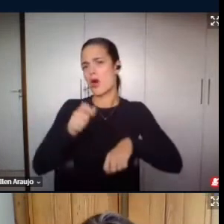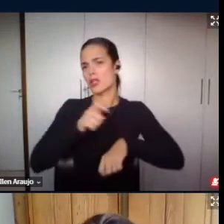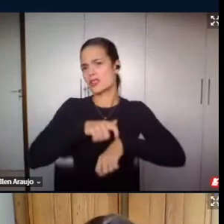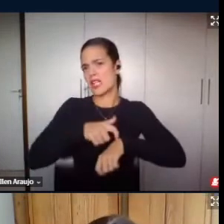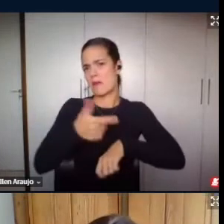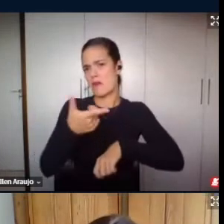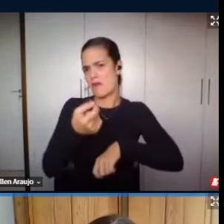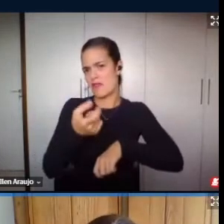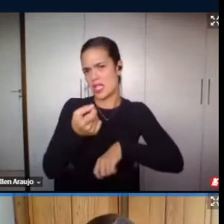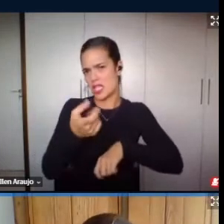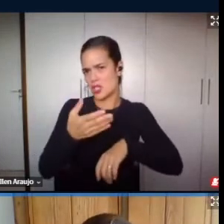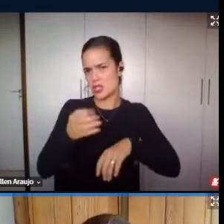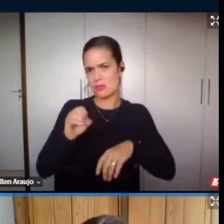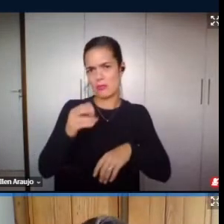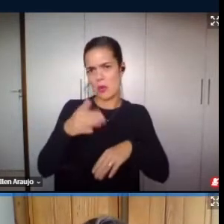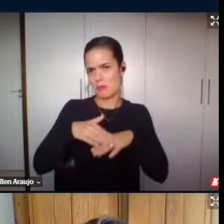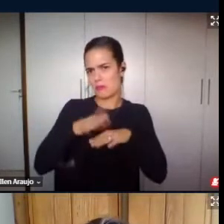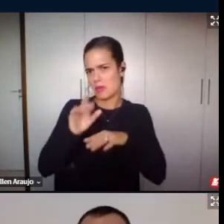for necessário.